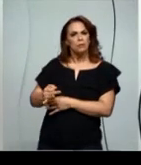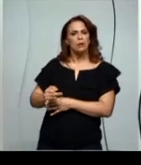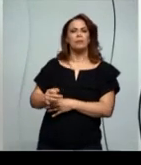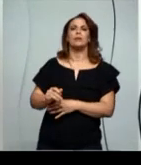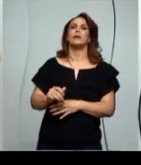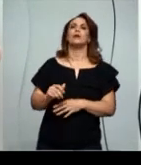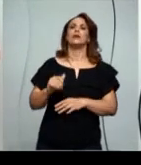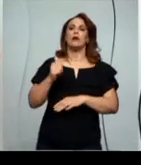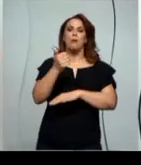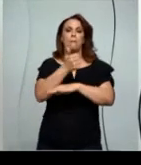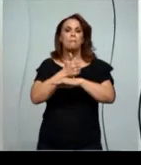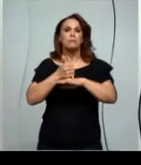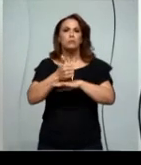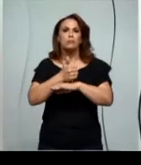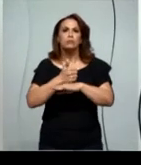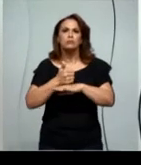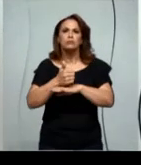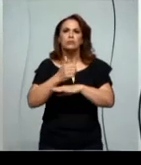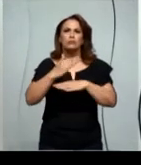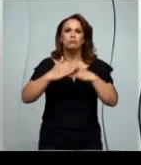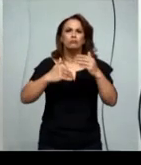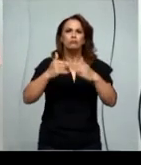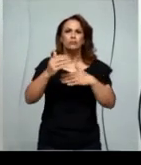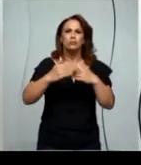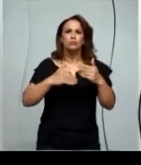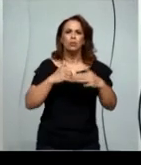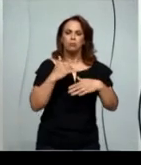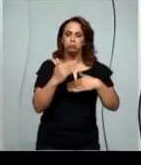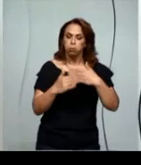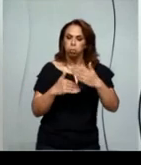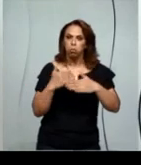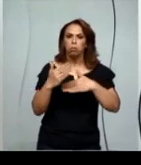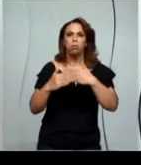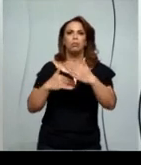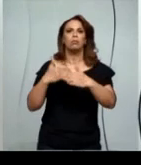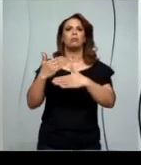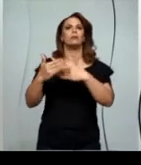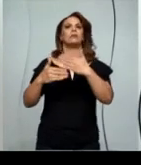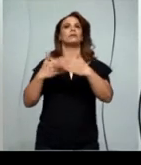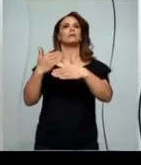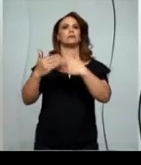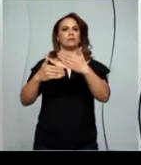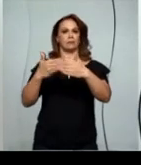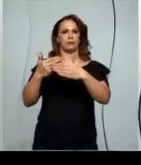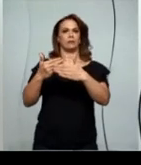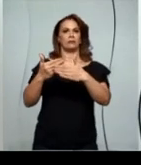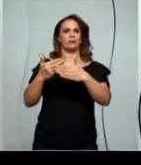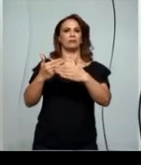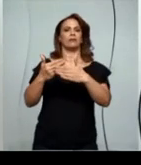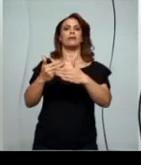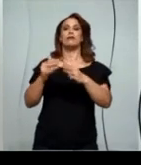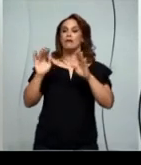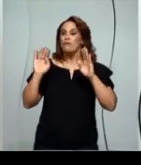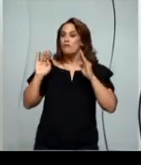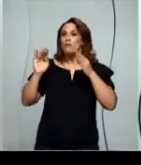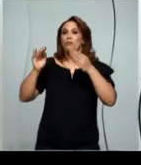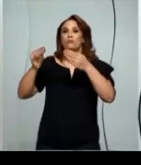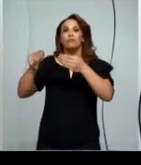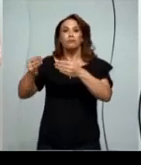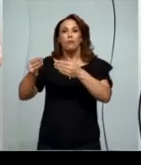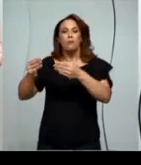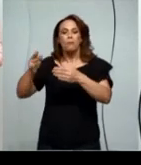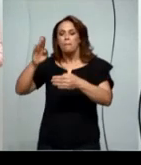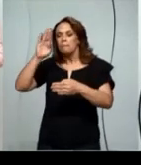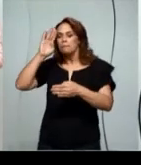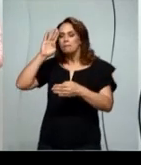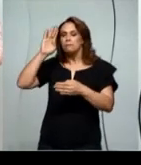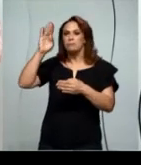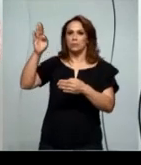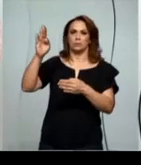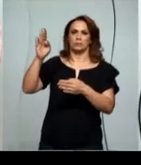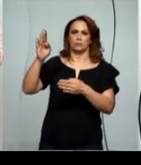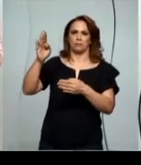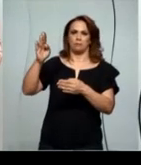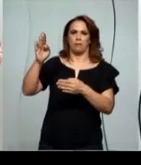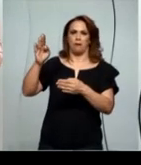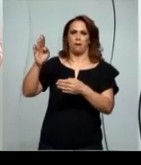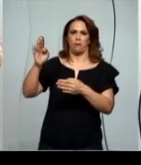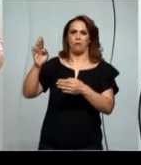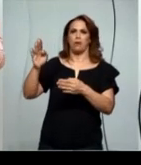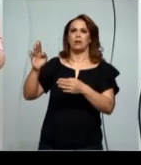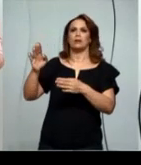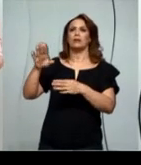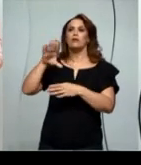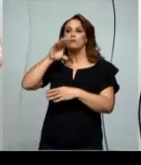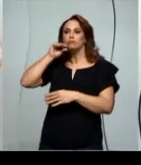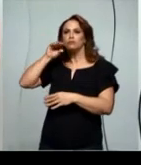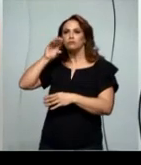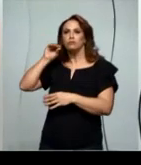ele é uma das razões principais pelas quais os funcionários deixam empresas. Tudo bem, então agora a